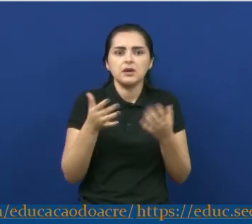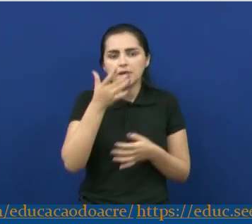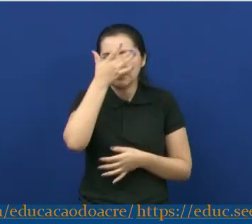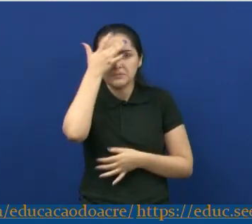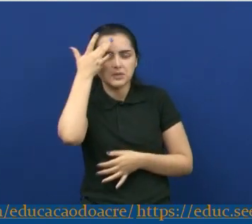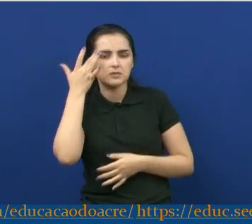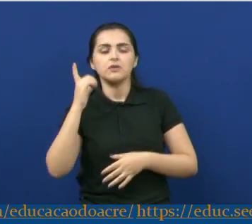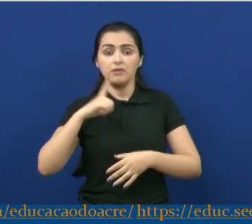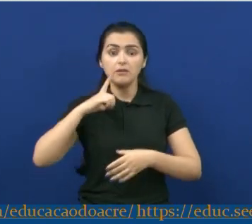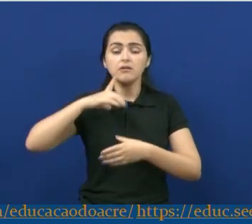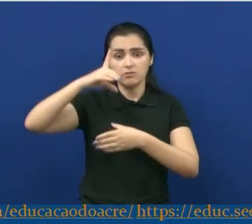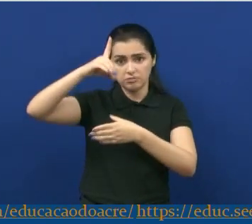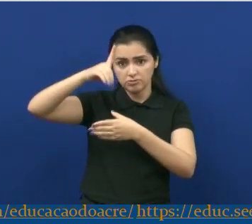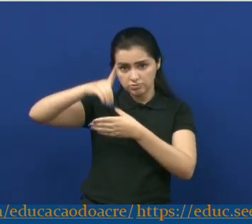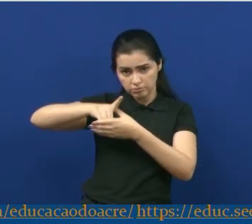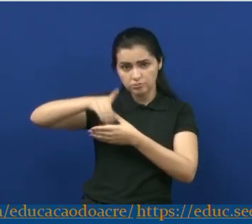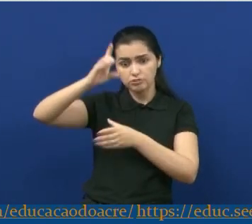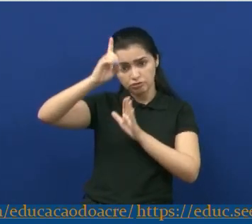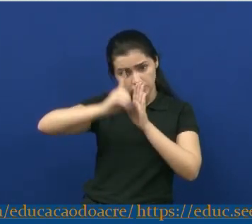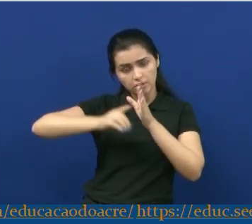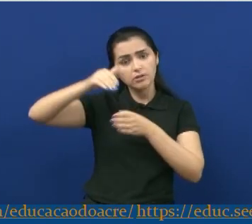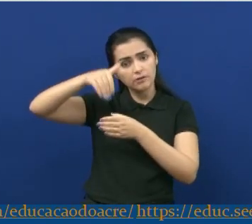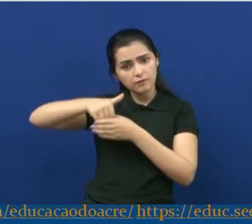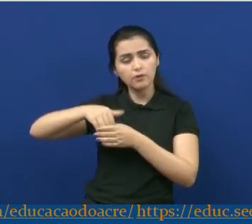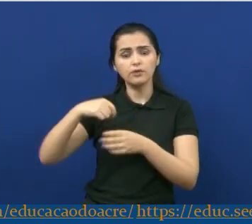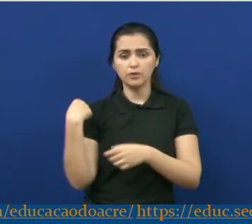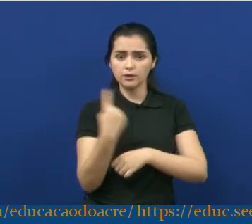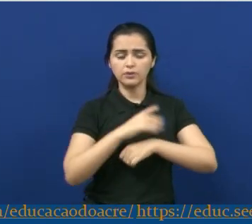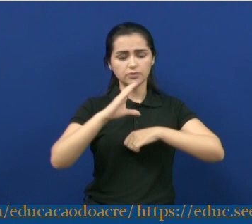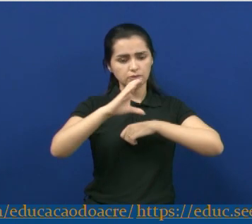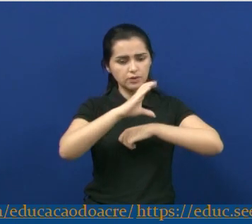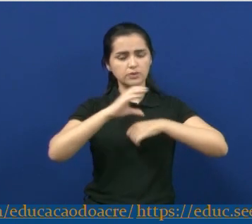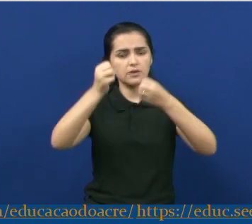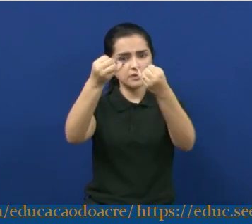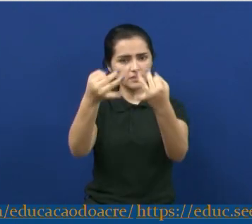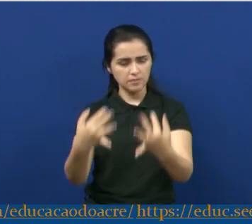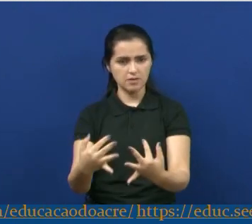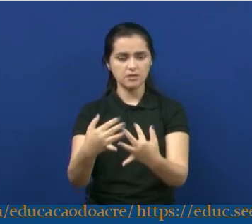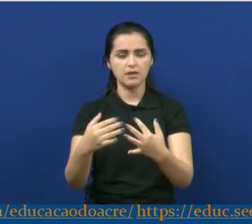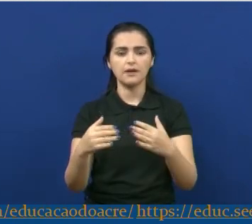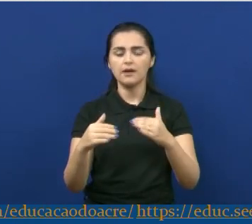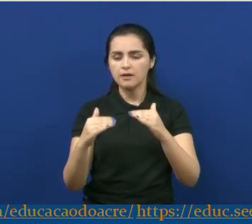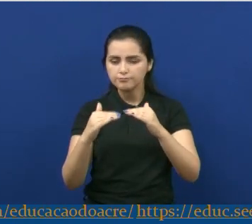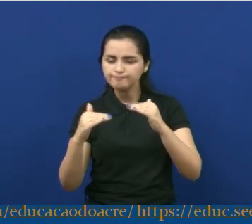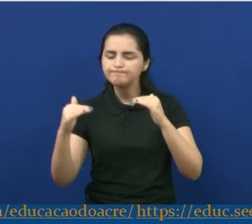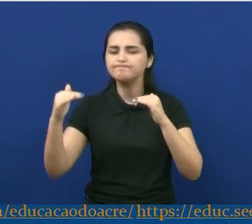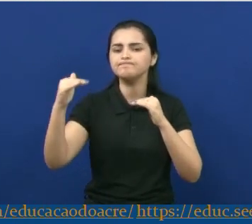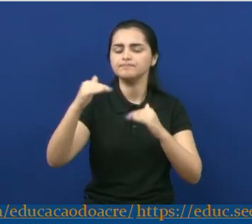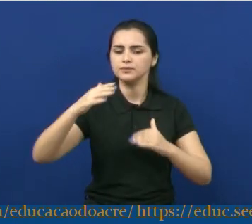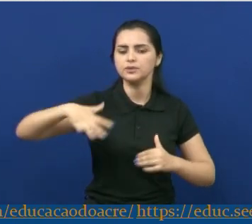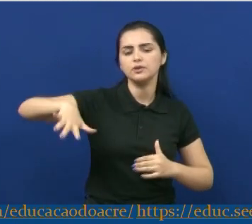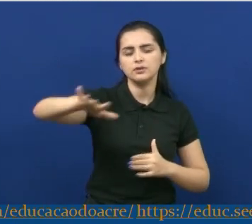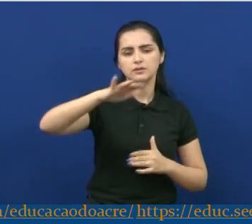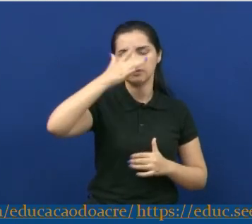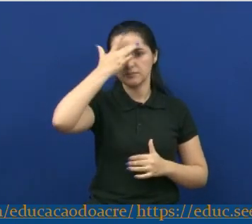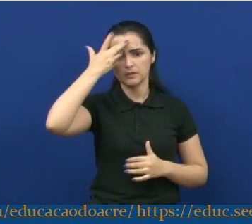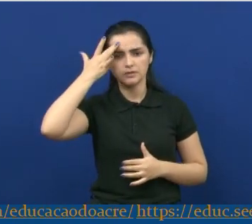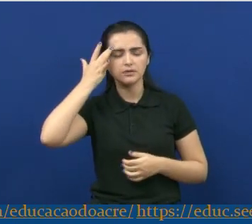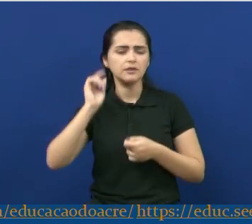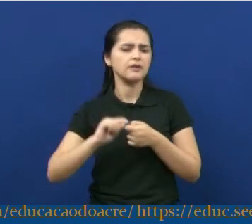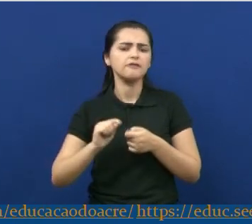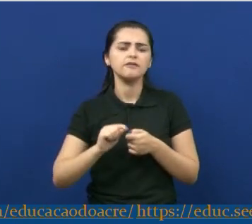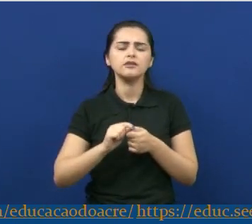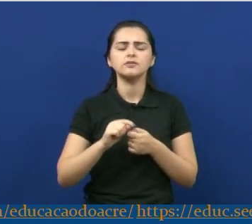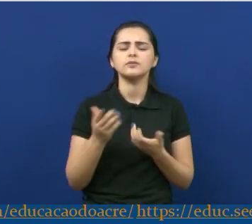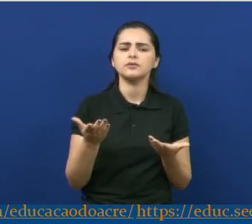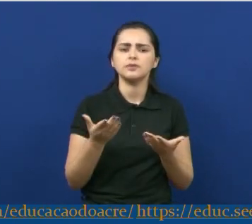isso que a nossa Constituição diz: a soberania popular será exercida pelo sufrágio universal. O que é